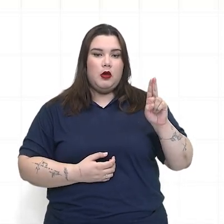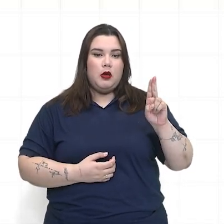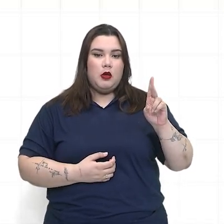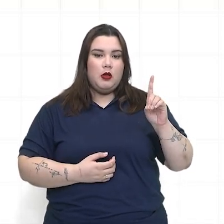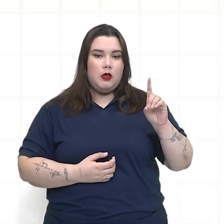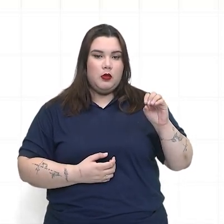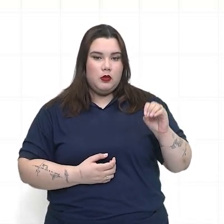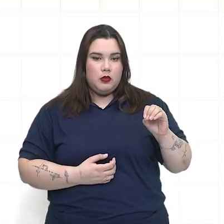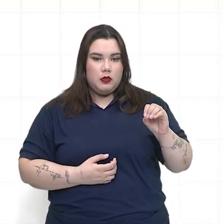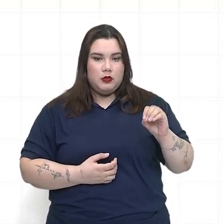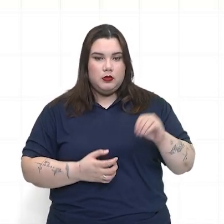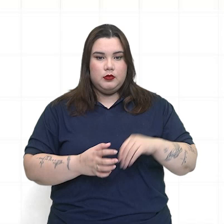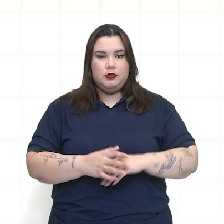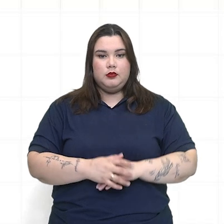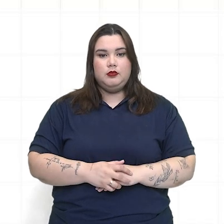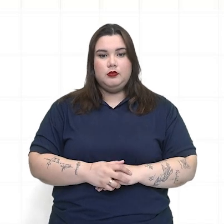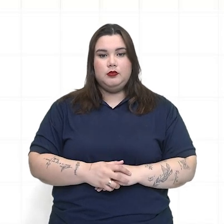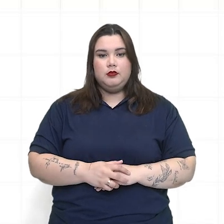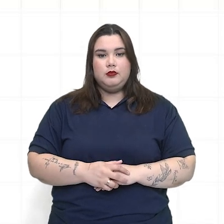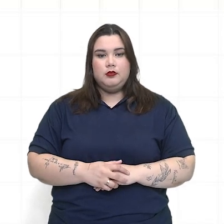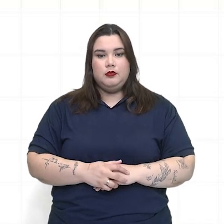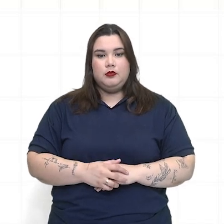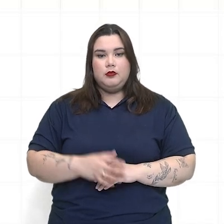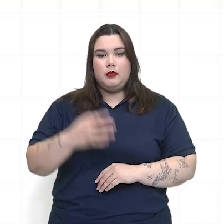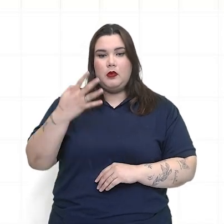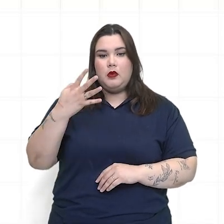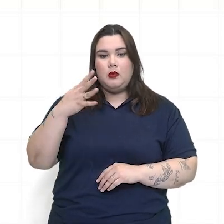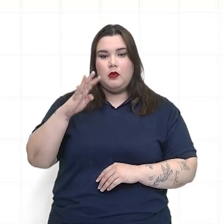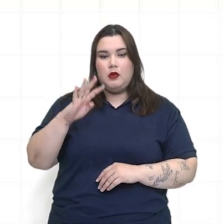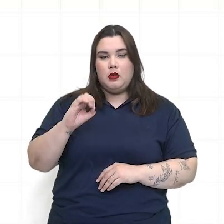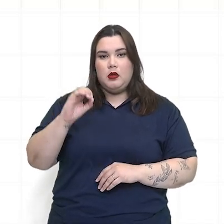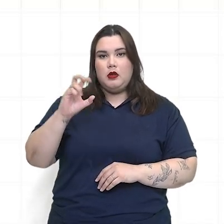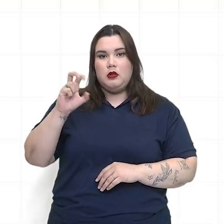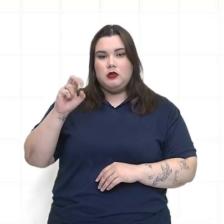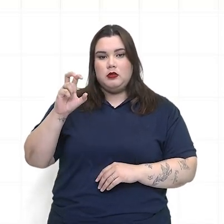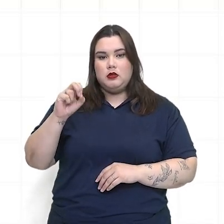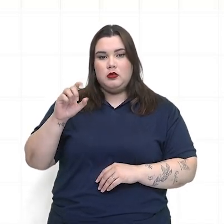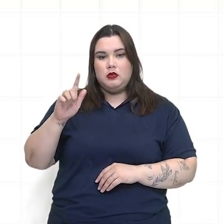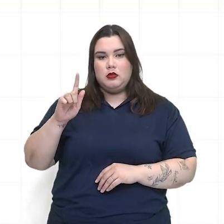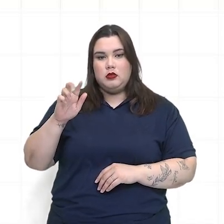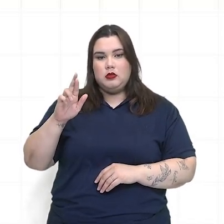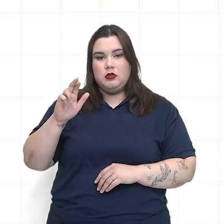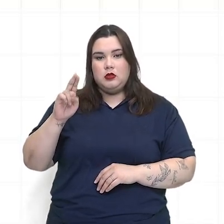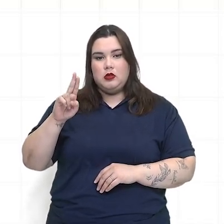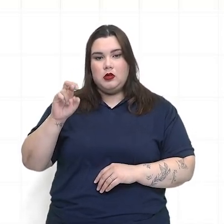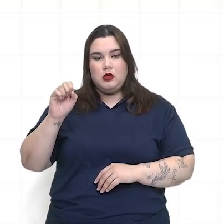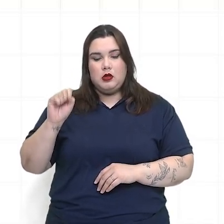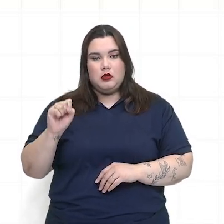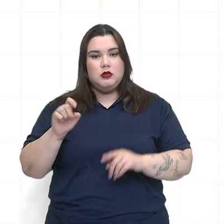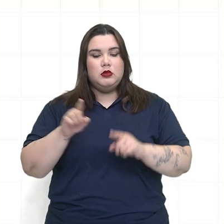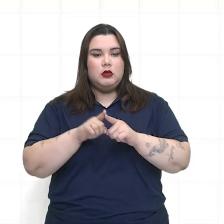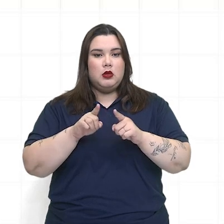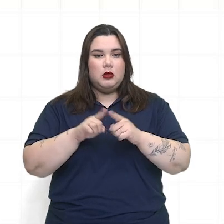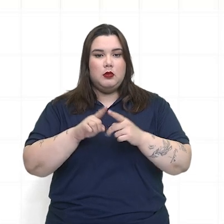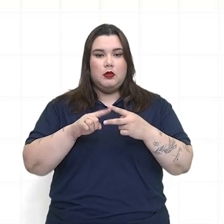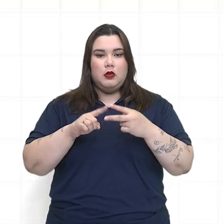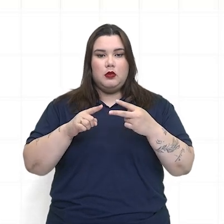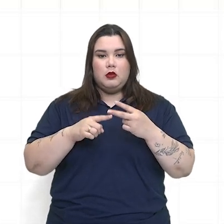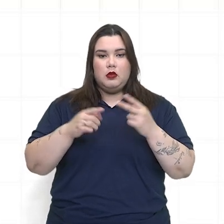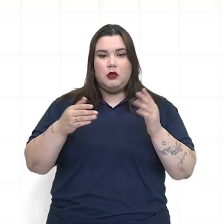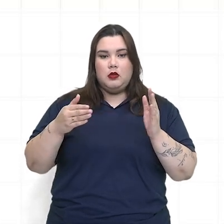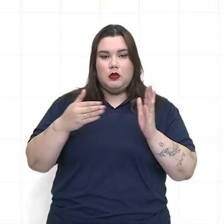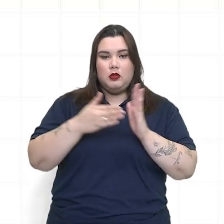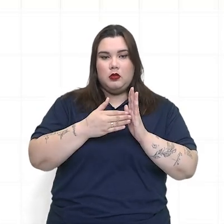Vamos continuar aqui para cima, ó. Aí 40 graus, 50 graus também é um ângulo agudo,